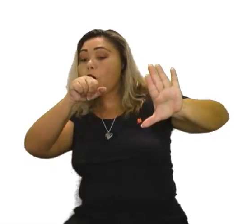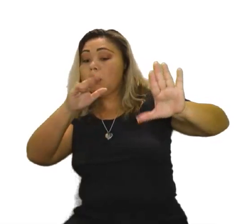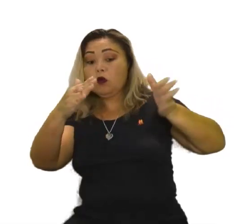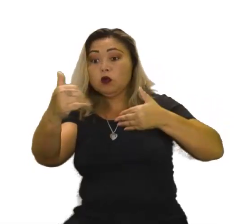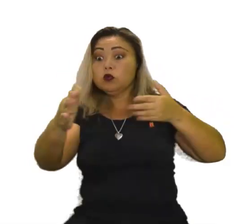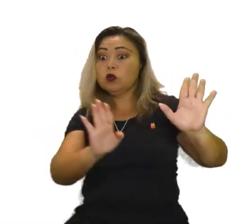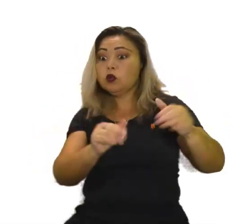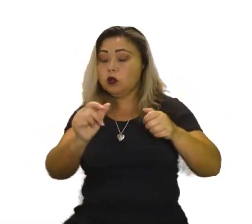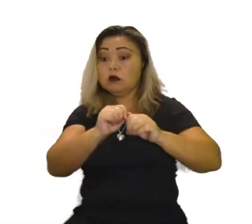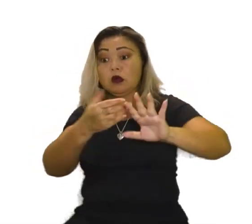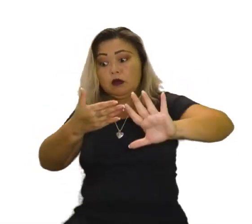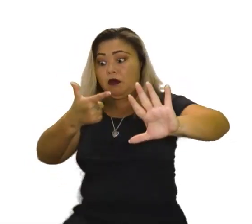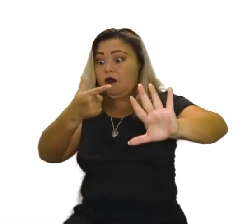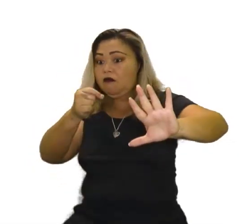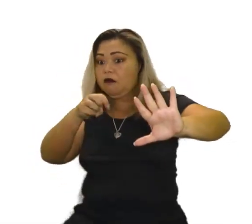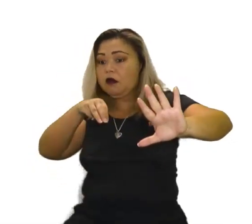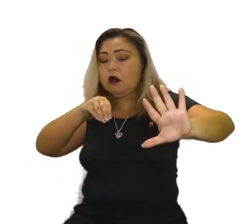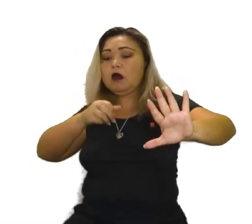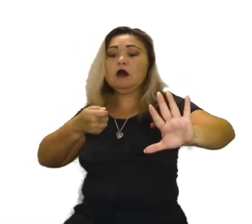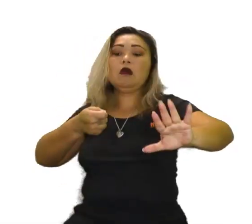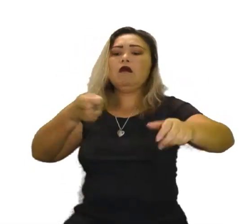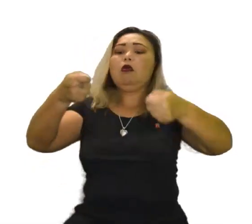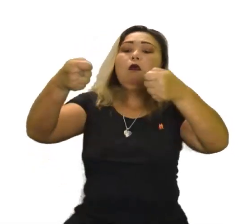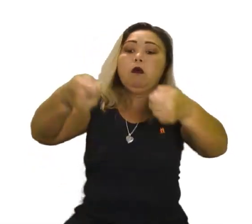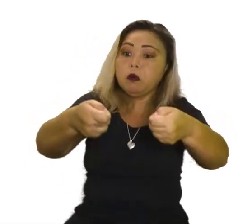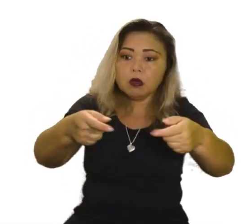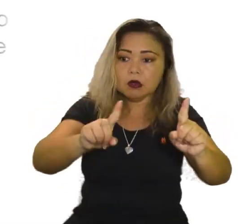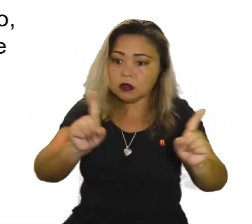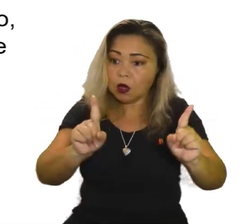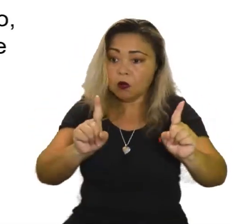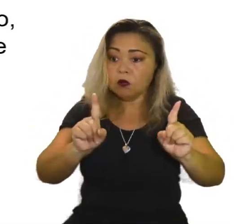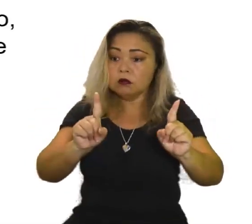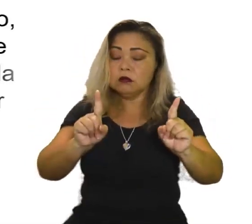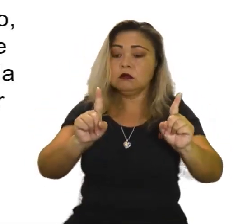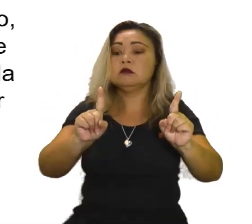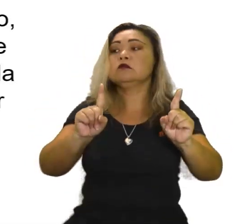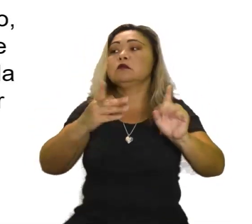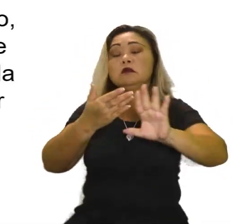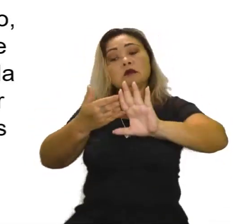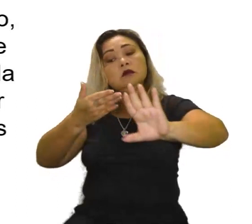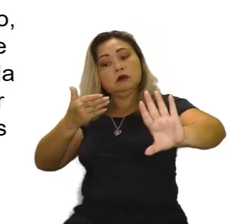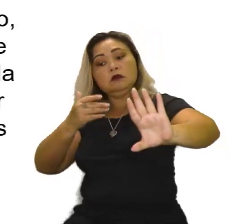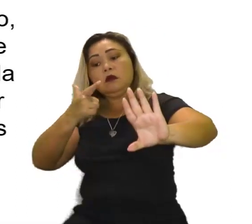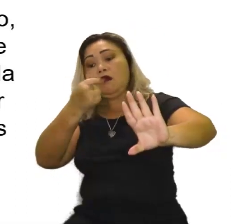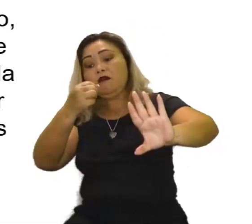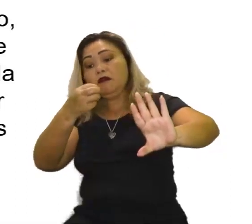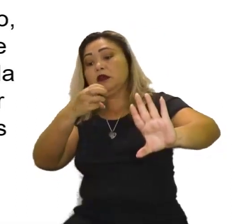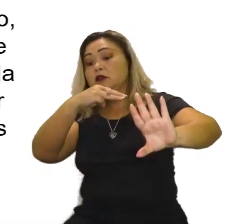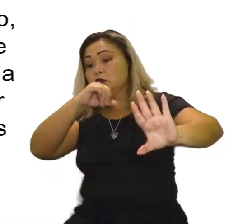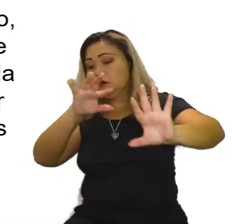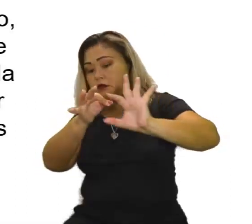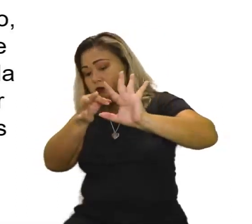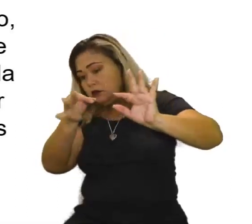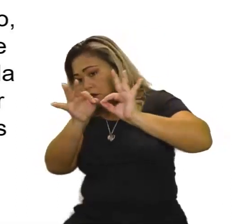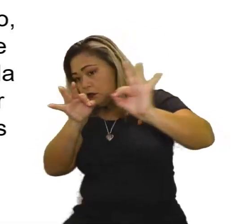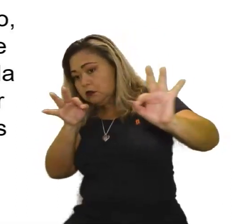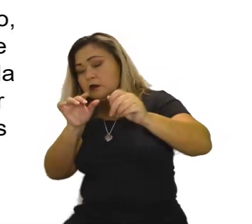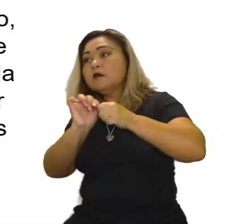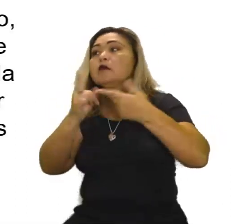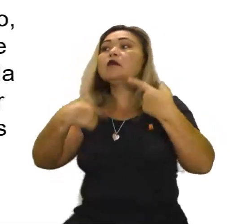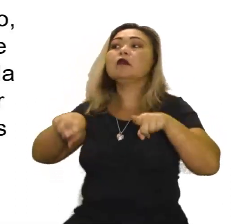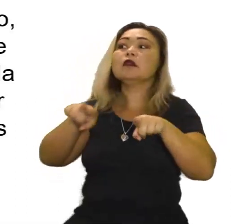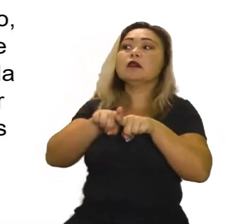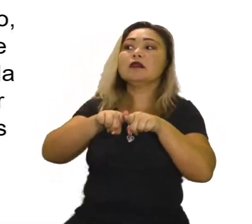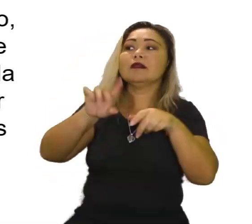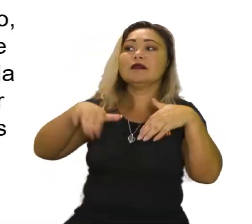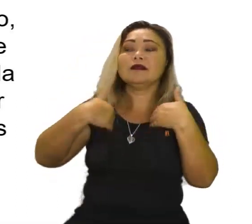cachilhos. 20 centímetros, não é jogar assim em cima de uma vez, não. E para realizar essas atividades, nós também temos o que a